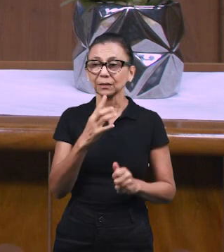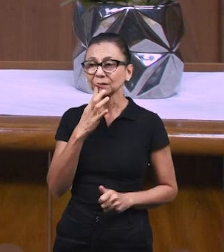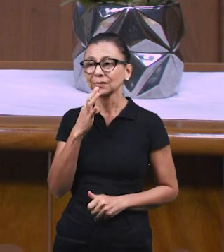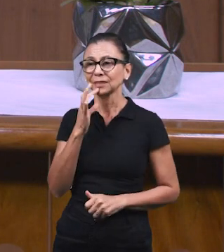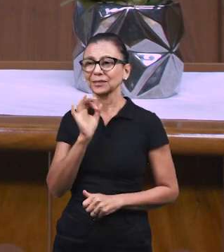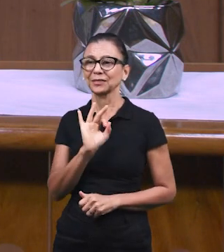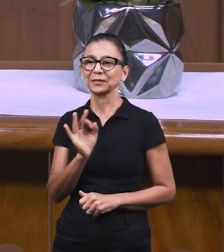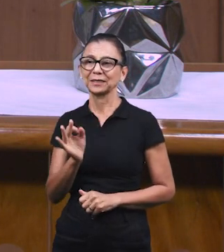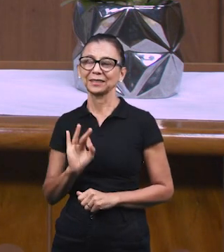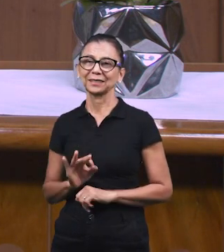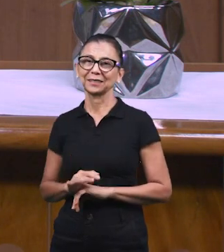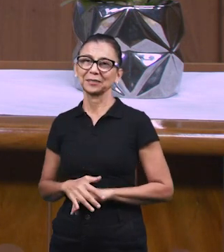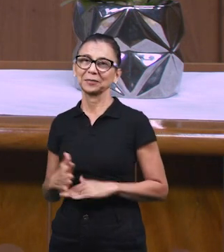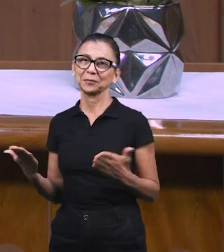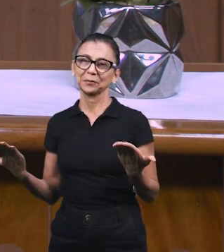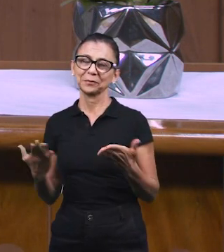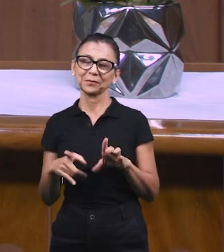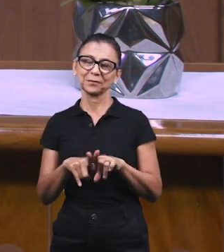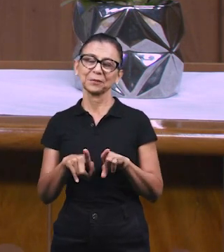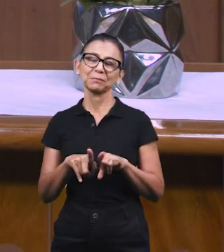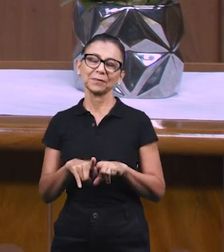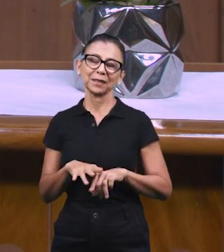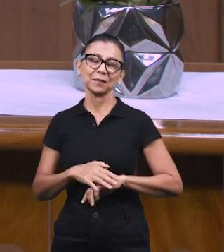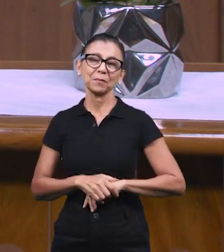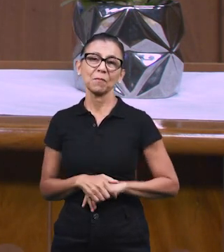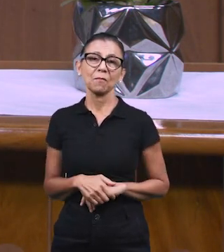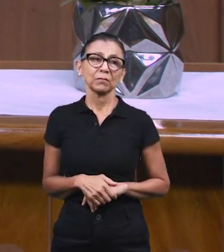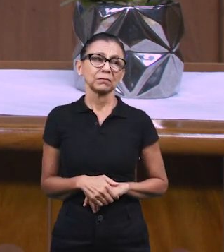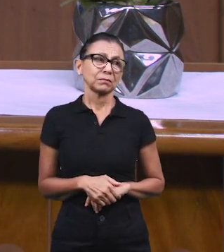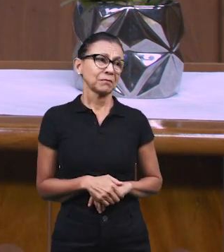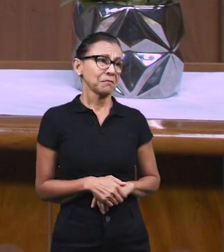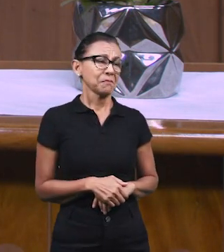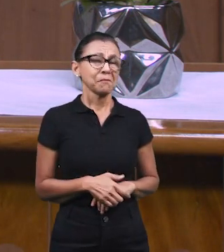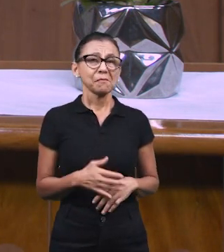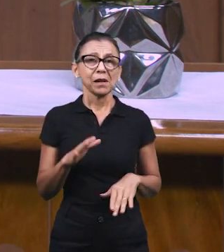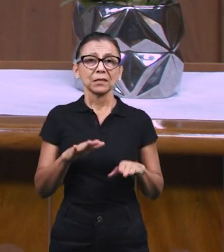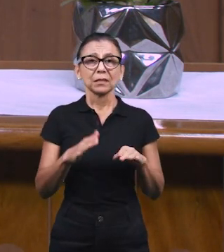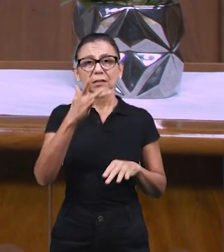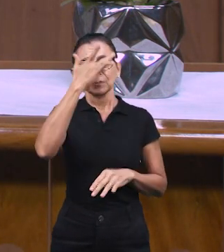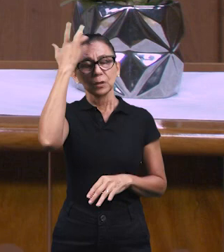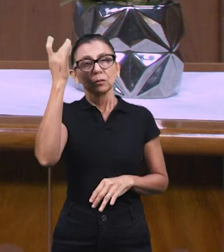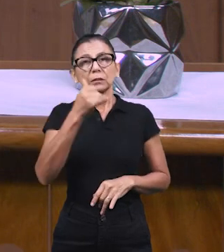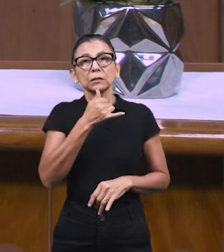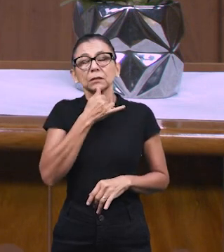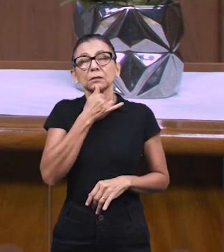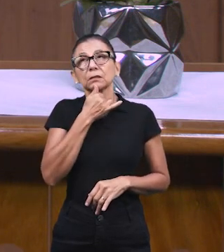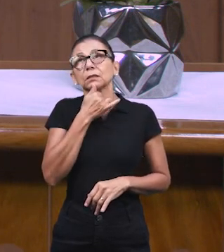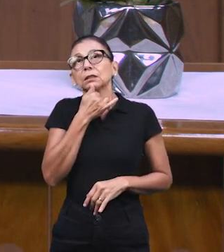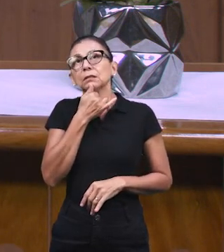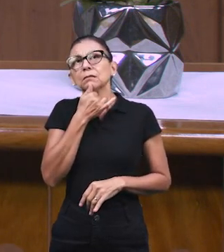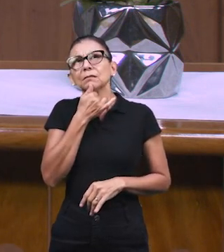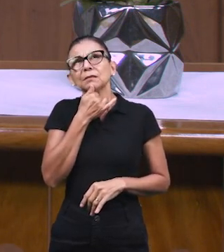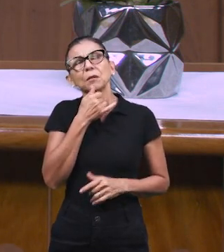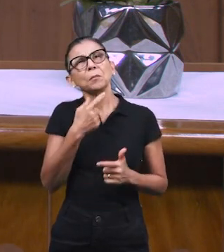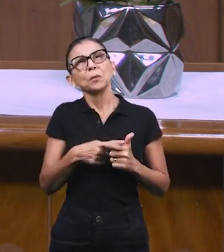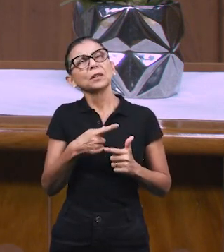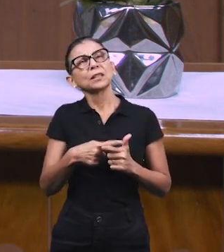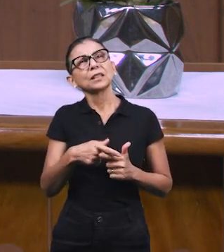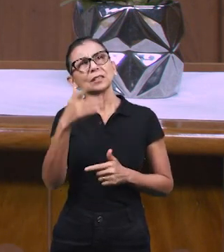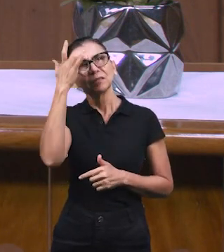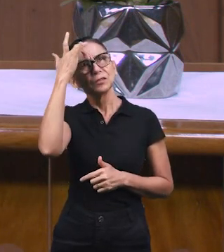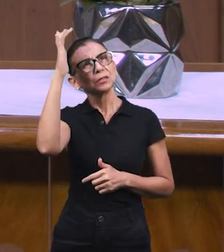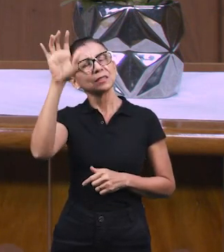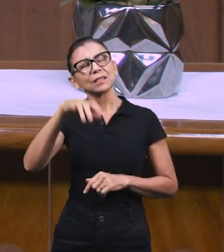isso hoje nos nossos dias. Muita gente não sabe nem a razão da sua tristeza. Muita gente sabe até